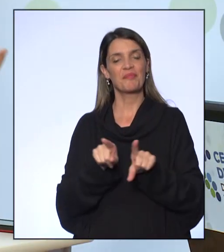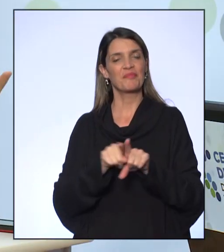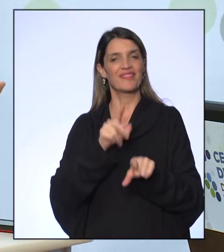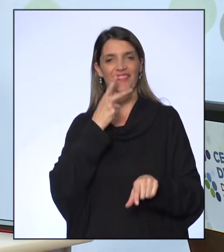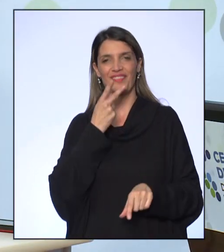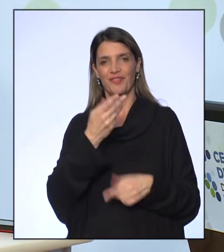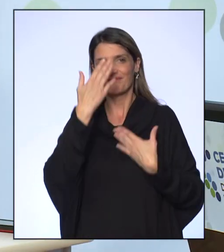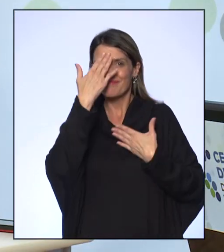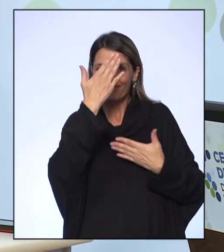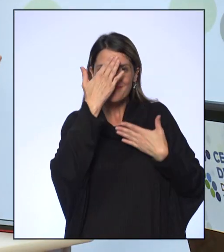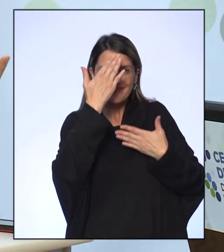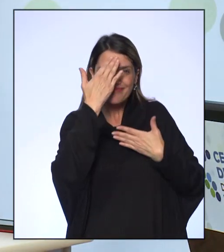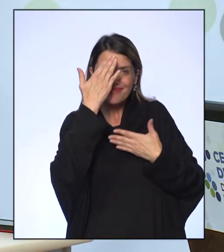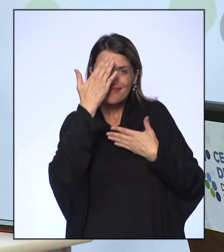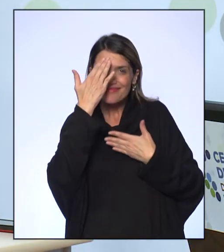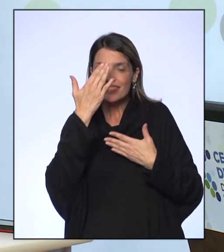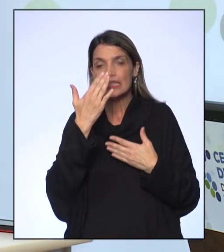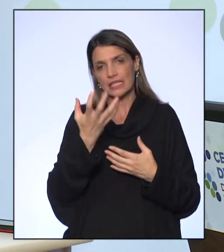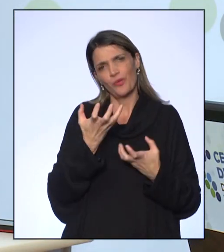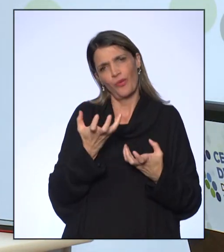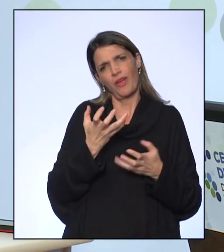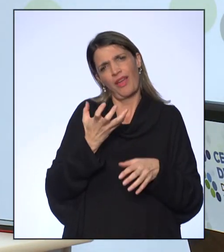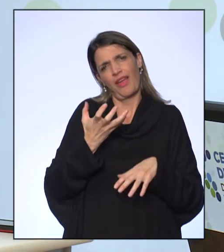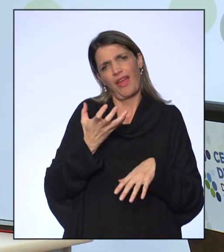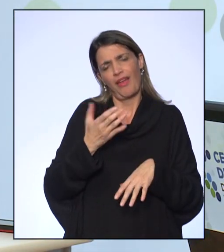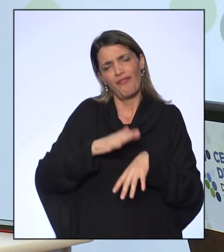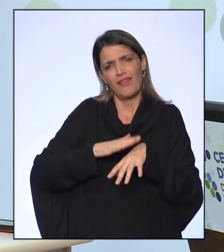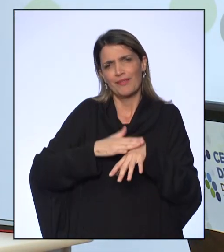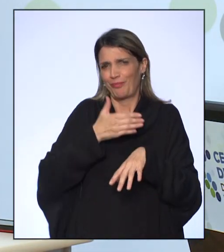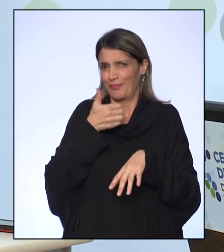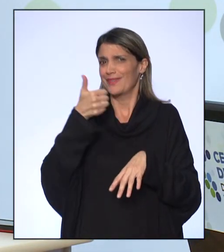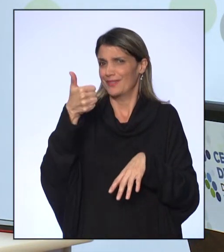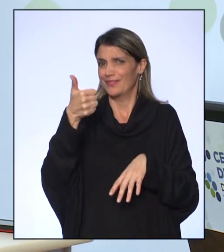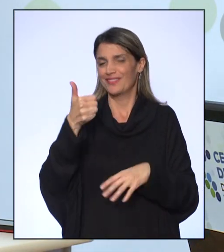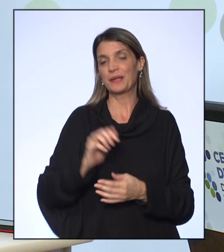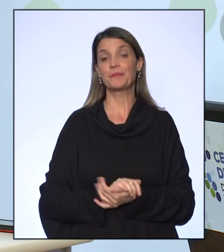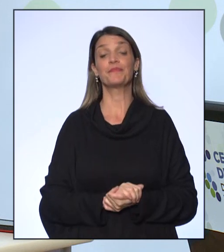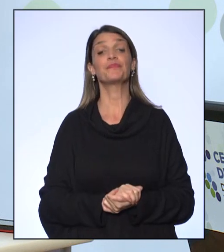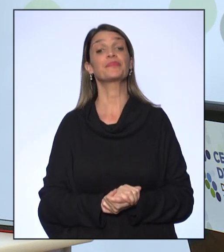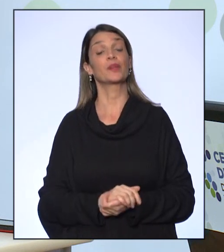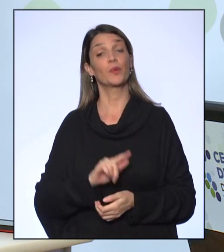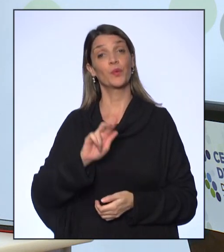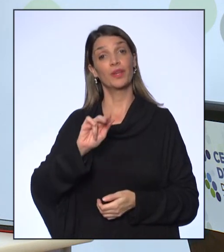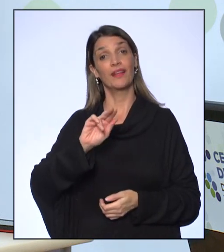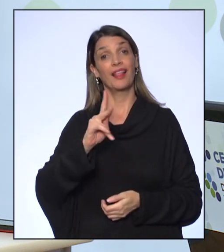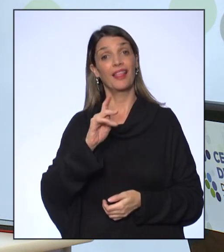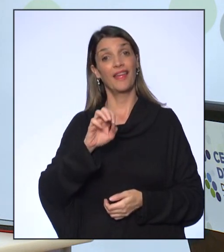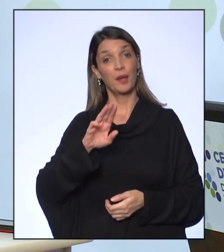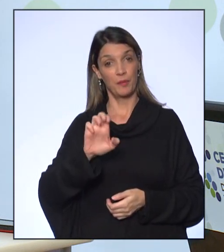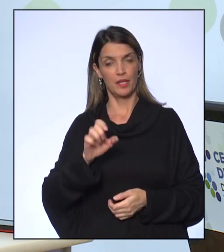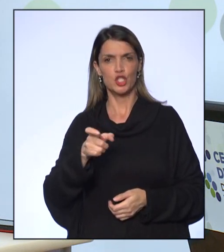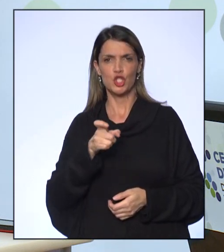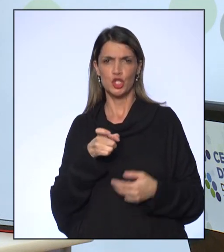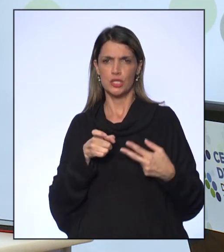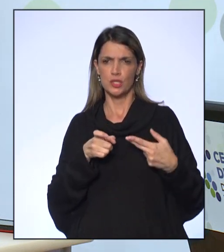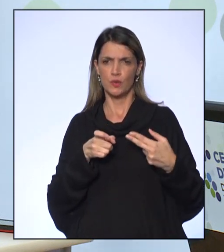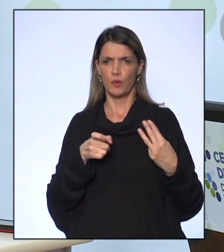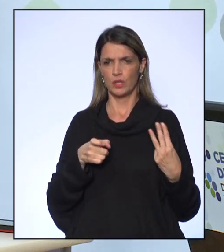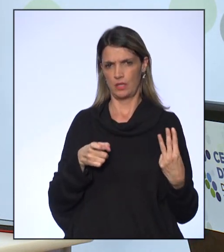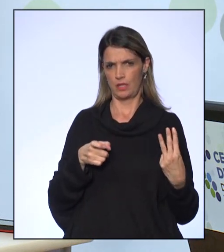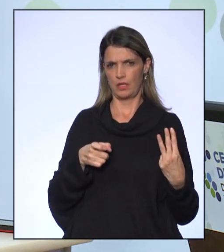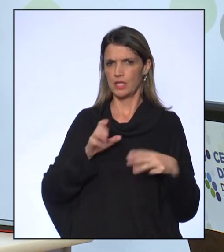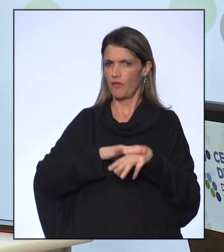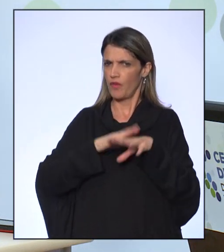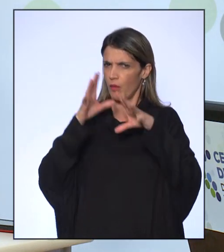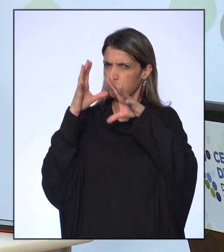gente agradece, a gente sempre tenta fazer o melhor possível. Agora vamos lá. O Guilherme, ele falou que x é igual a 3 e disse que fez